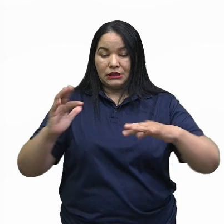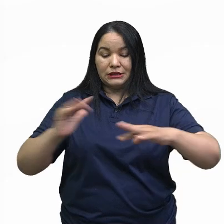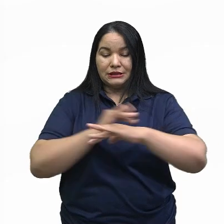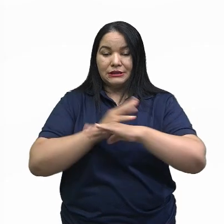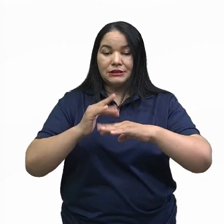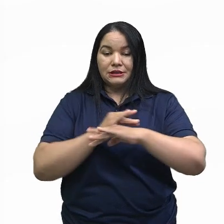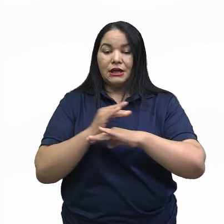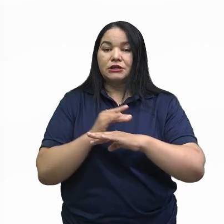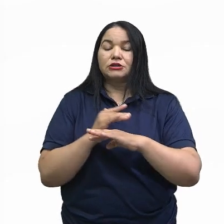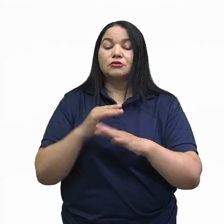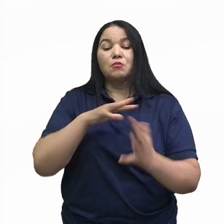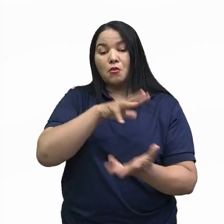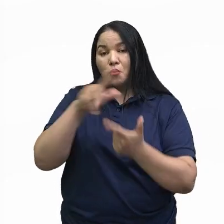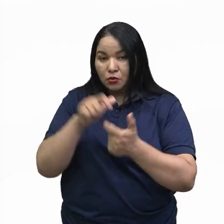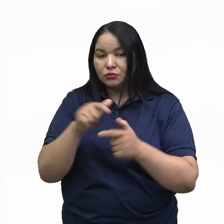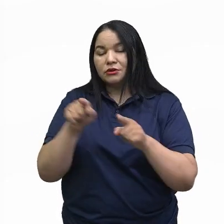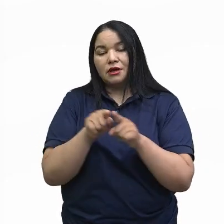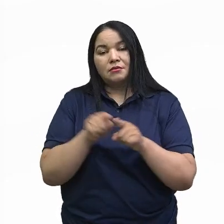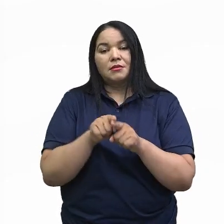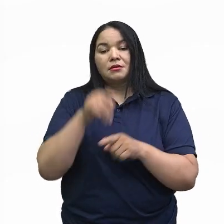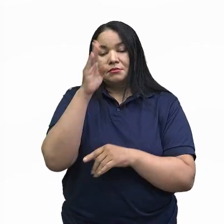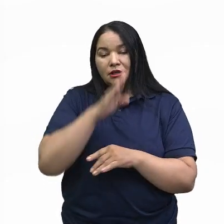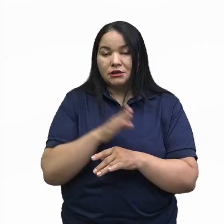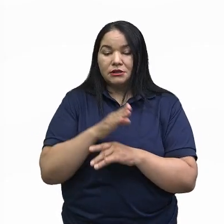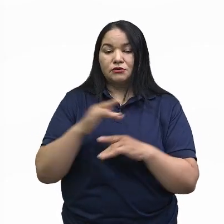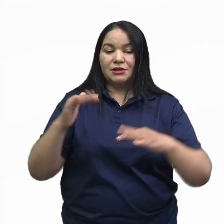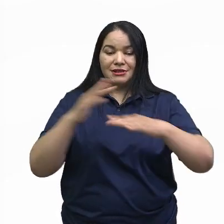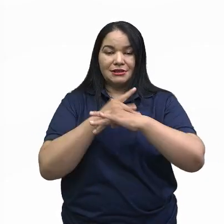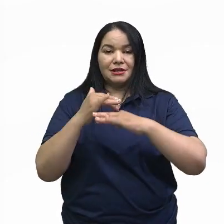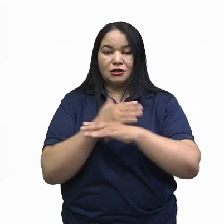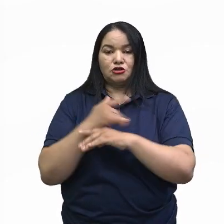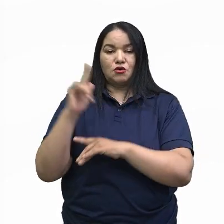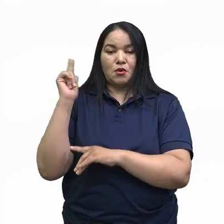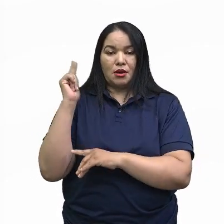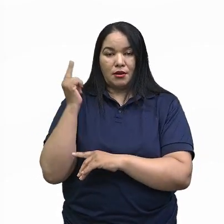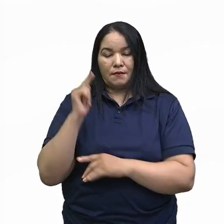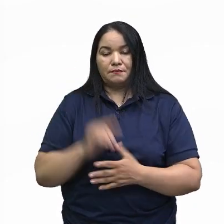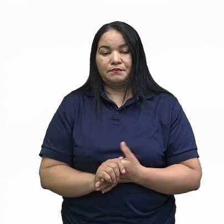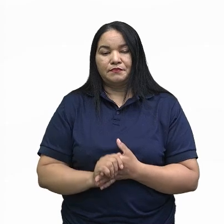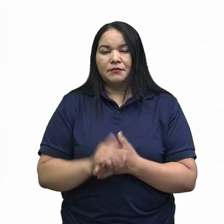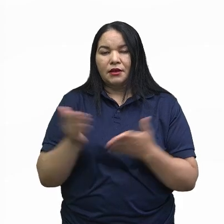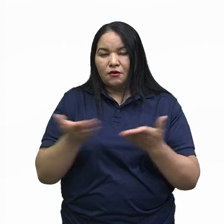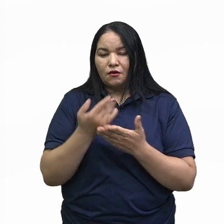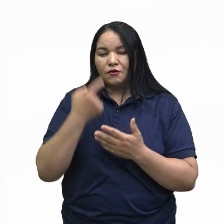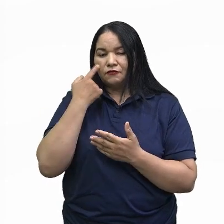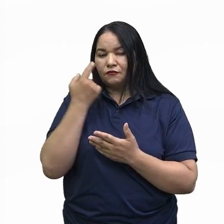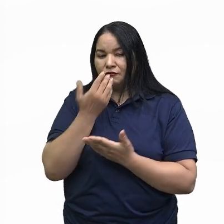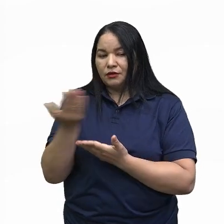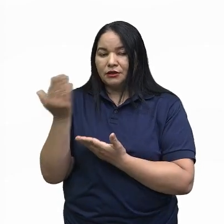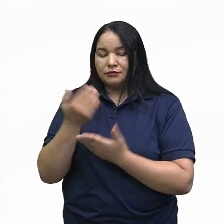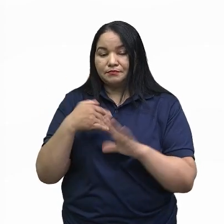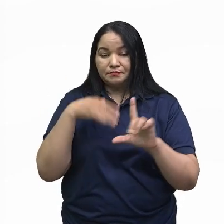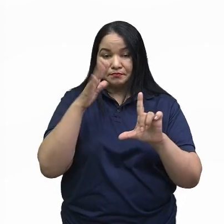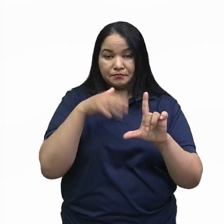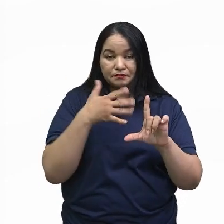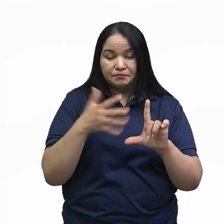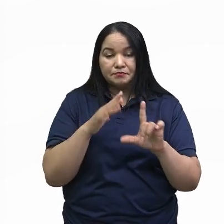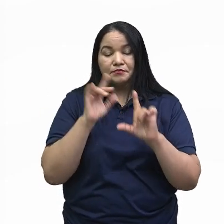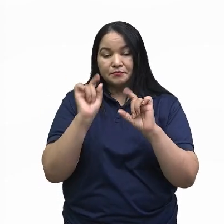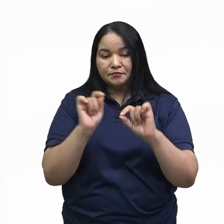aconteceram no mundo e em especial no Brasil, né, na cidade de Goiânia, tá? Eu trouxe um gráfico agora para vocês para a gente observar